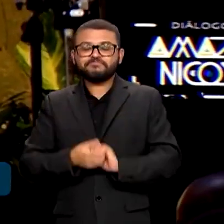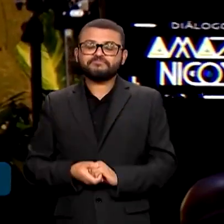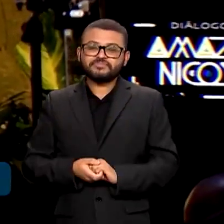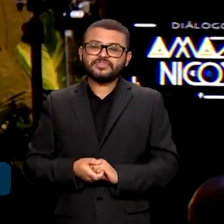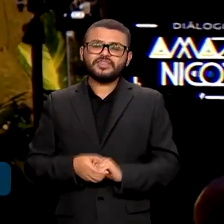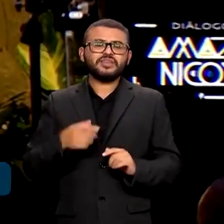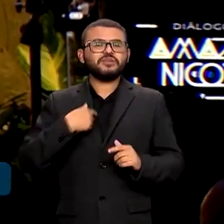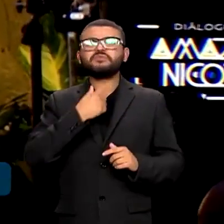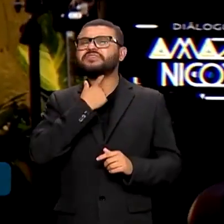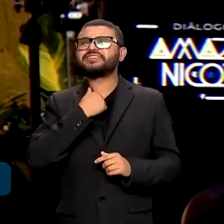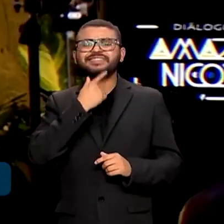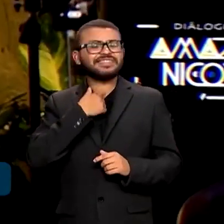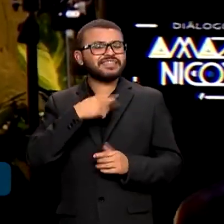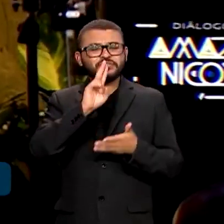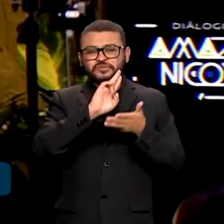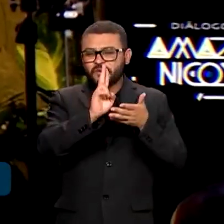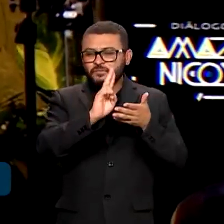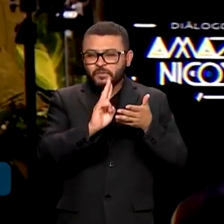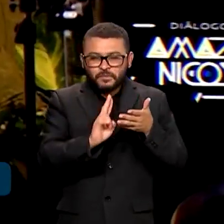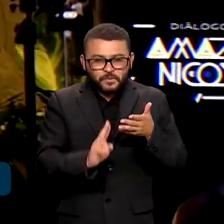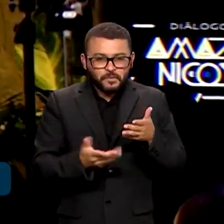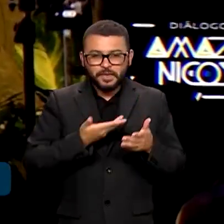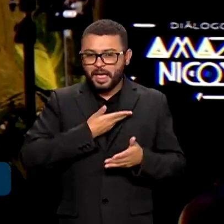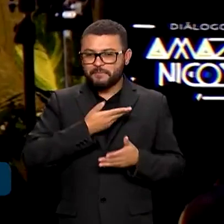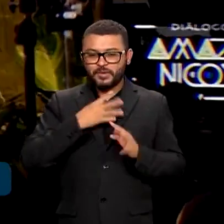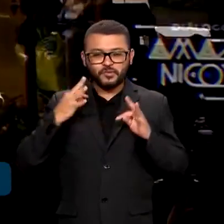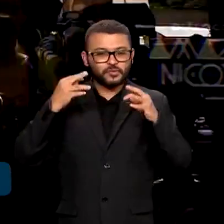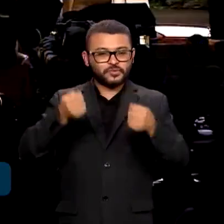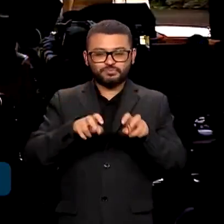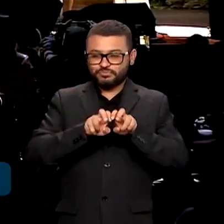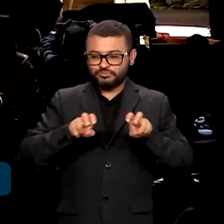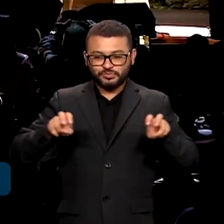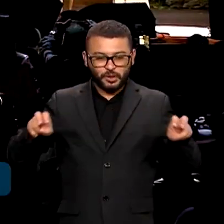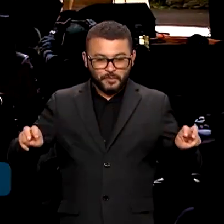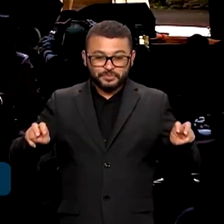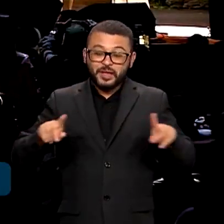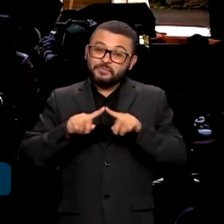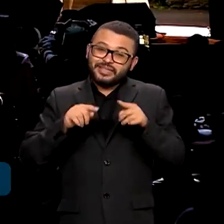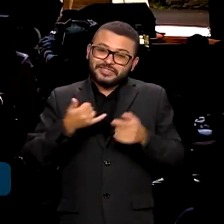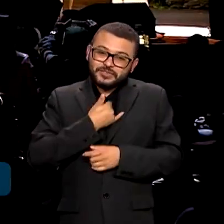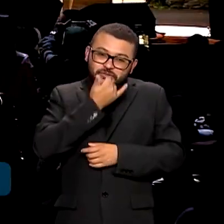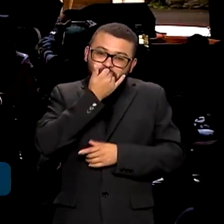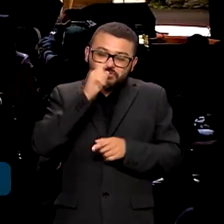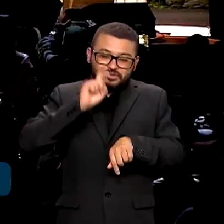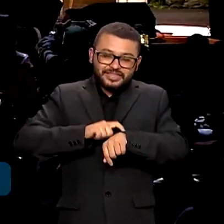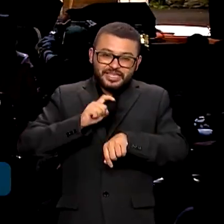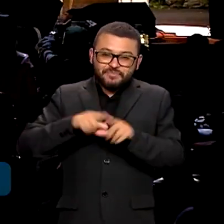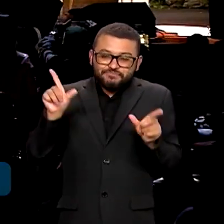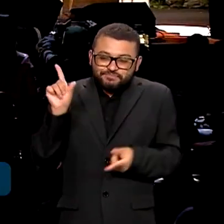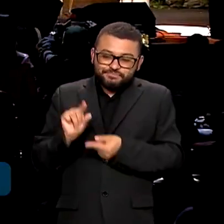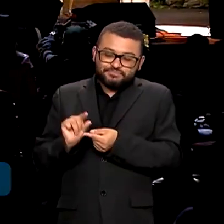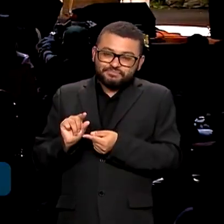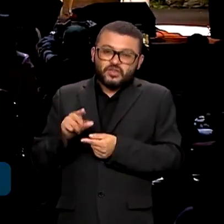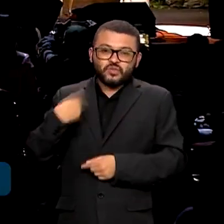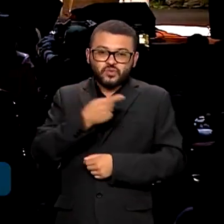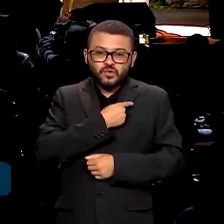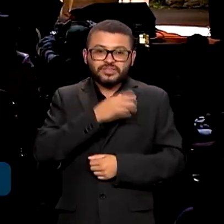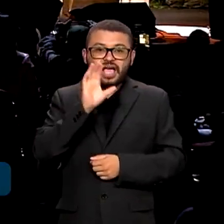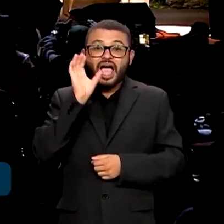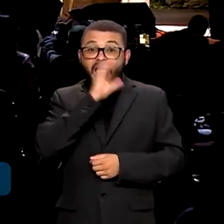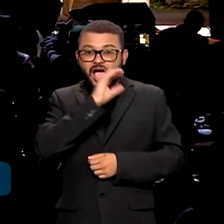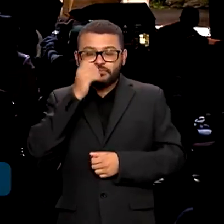poder citar a todos os colegas da mesa, mas nós temos que ser econômicos no tempo. E eu vou fazer aqui